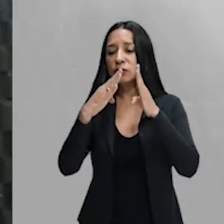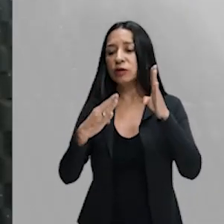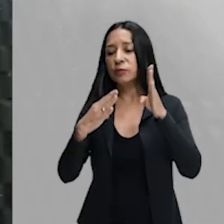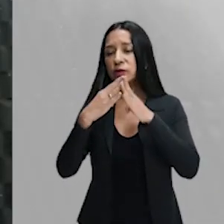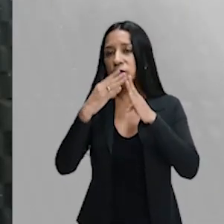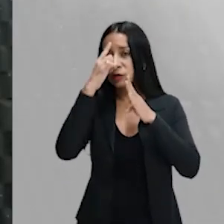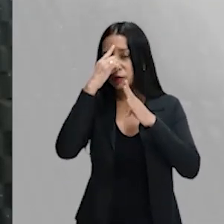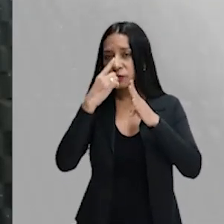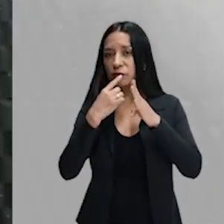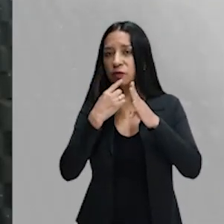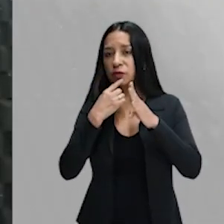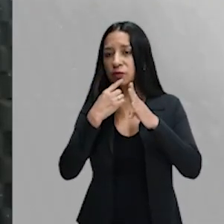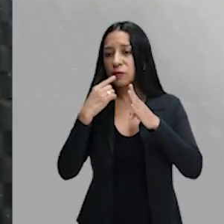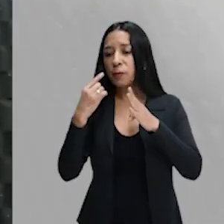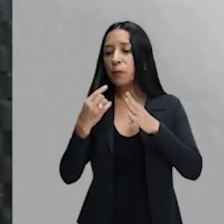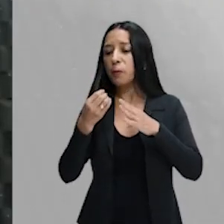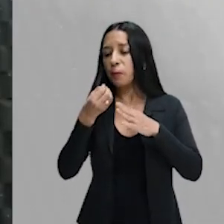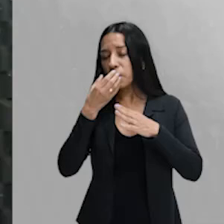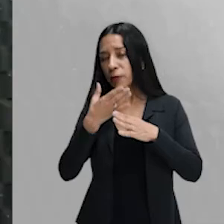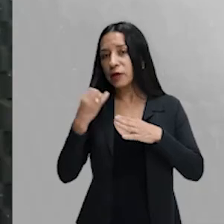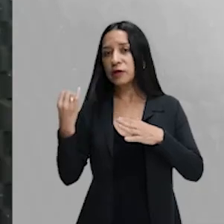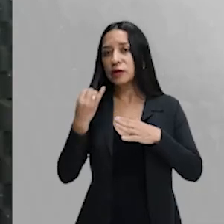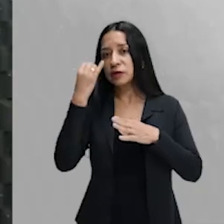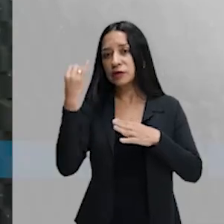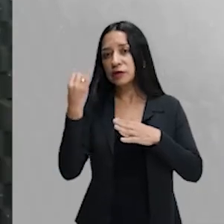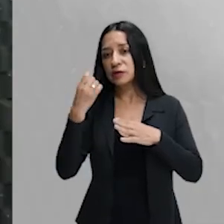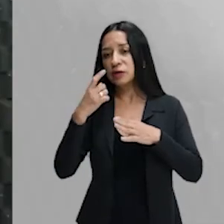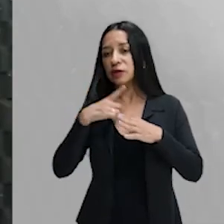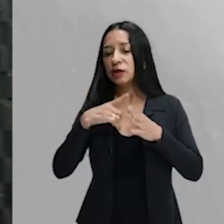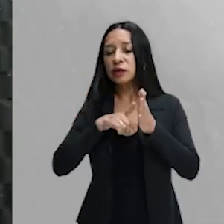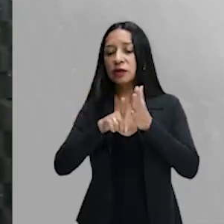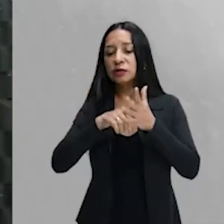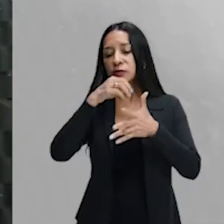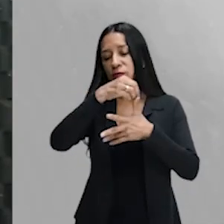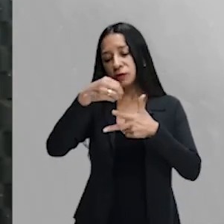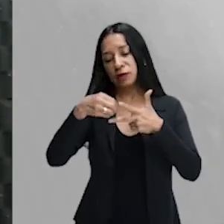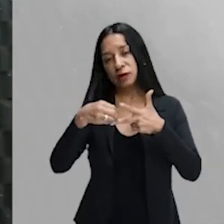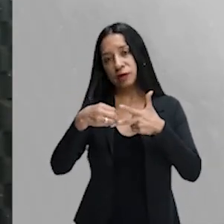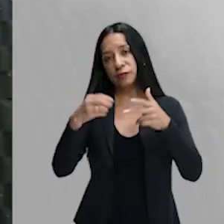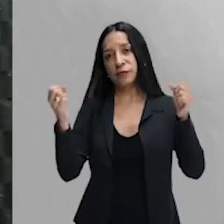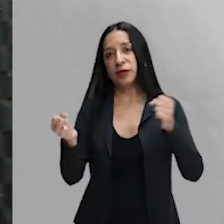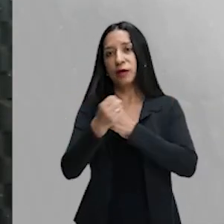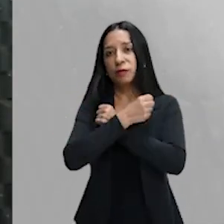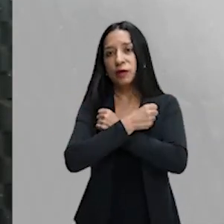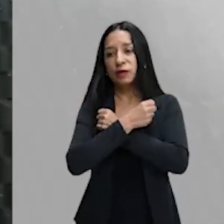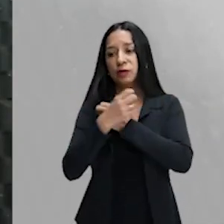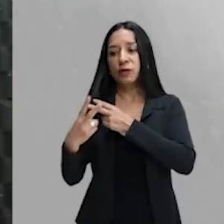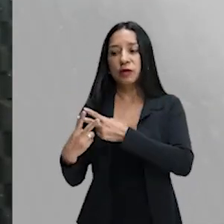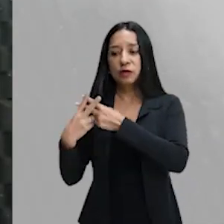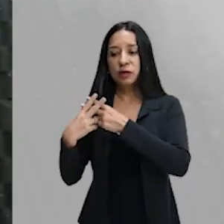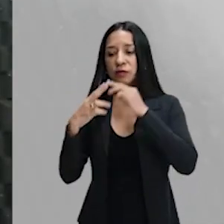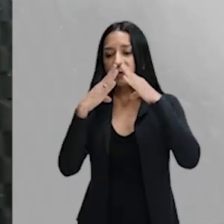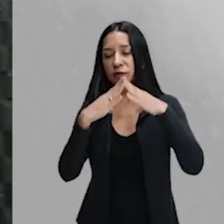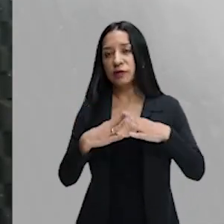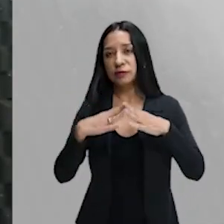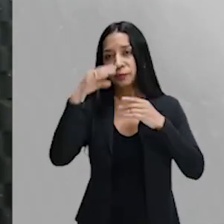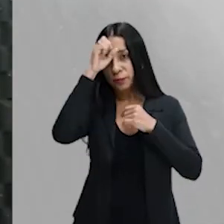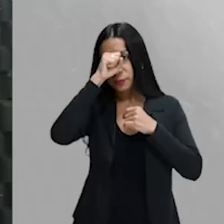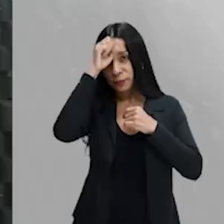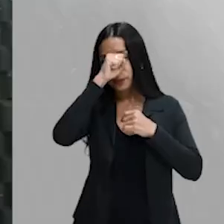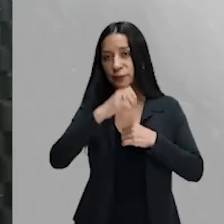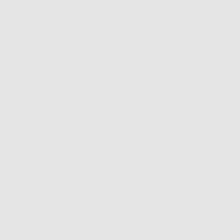figura bastante interessante, cai questões do Enem a respeito disso. Okay? Um abraço a todos, hashtag Fica em Casa Aprendendo.